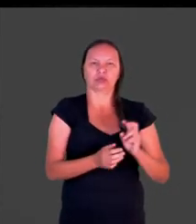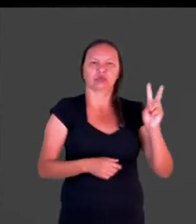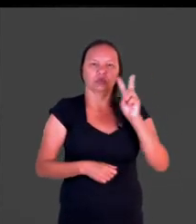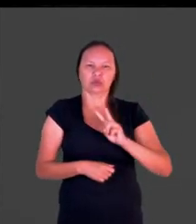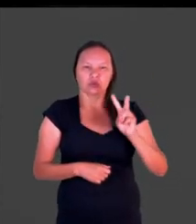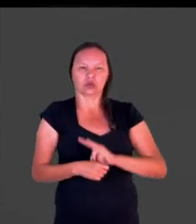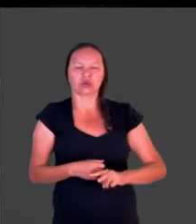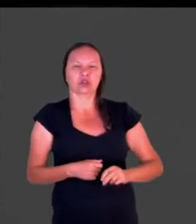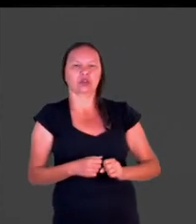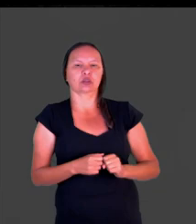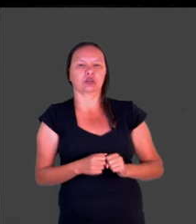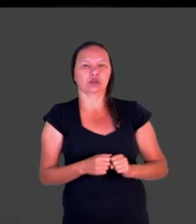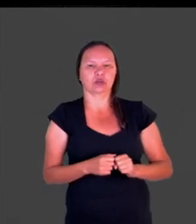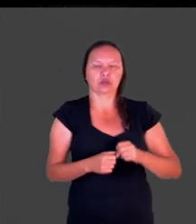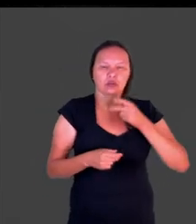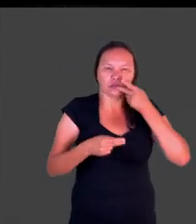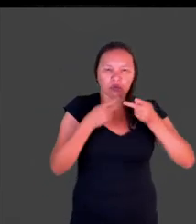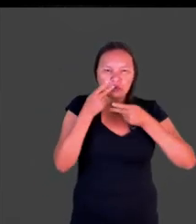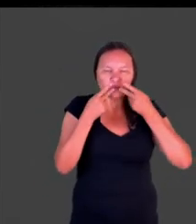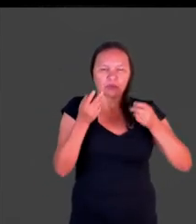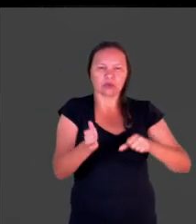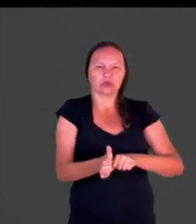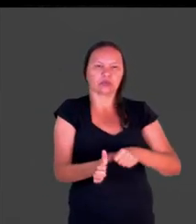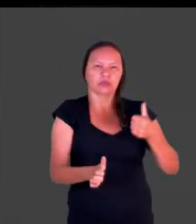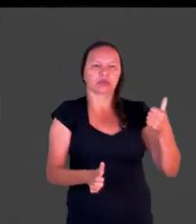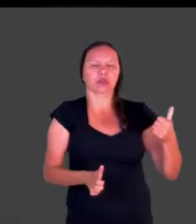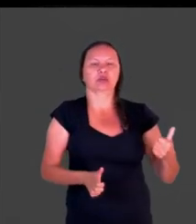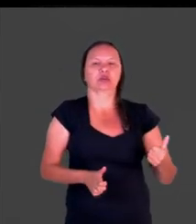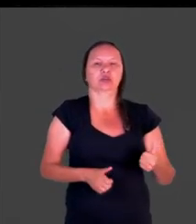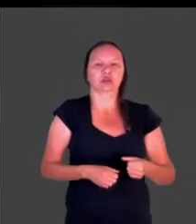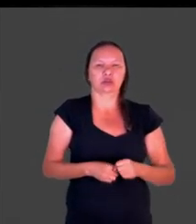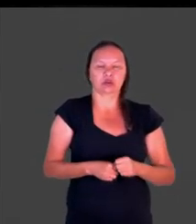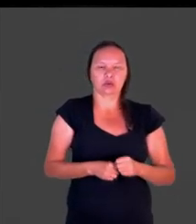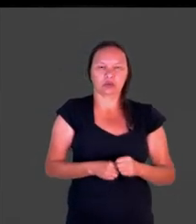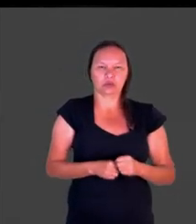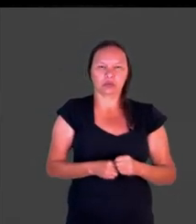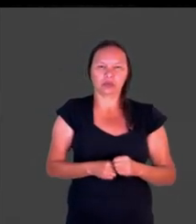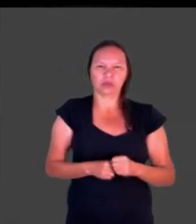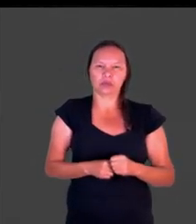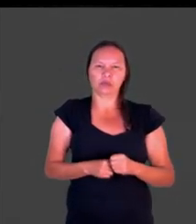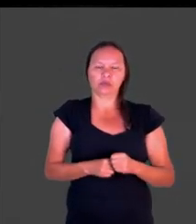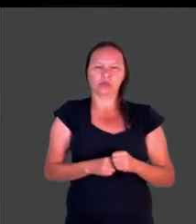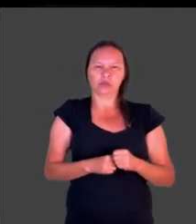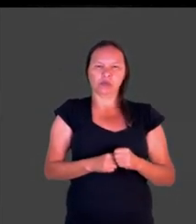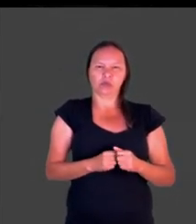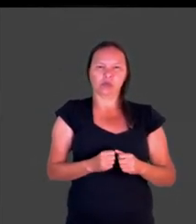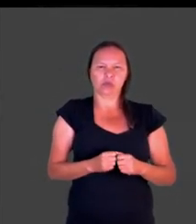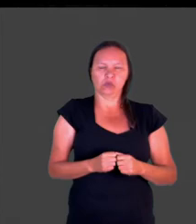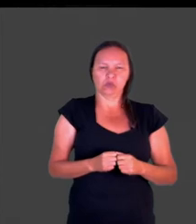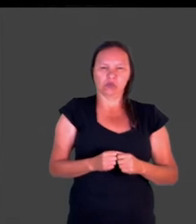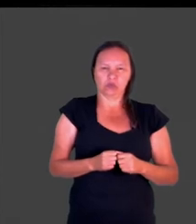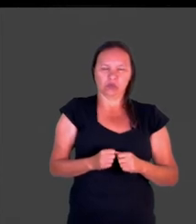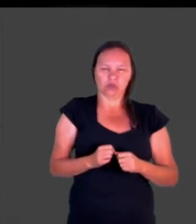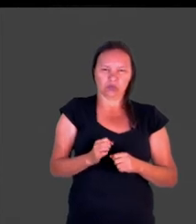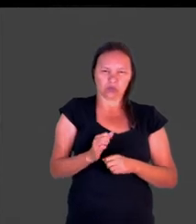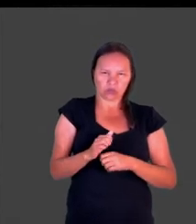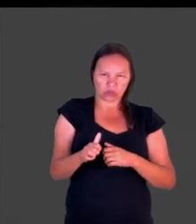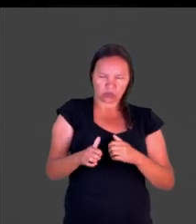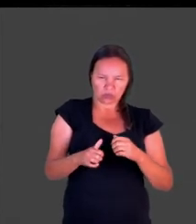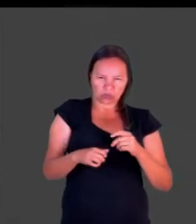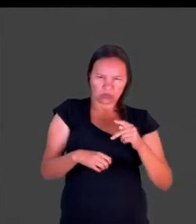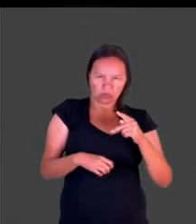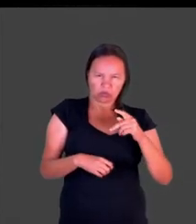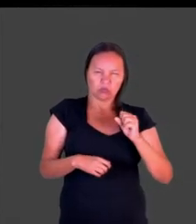solução E aí falar do do primeiro caso é o caso do do Programa Nacional de